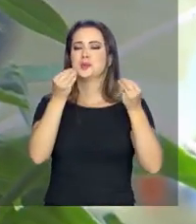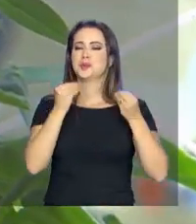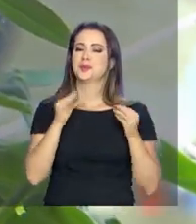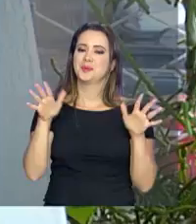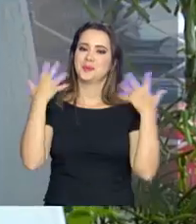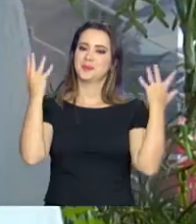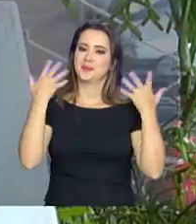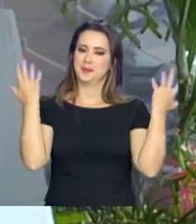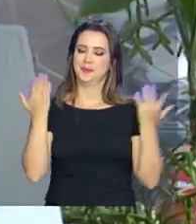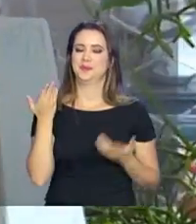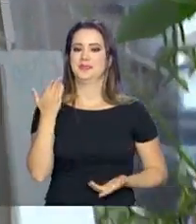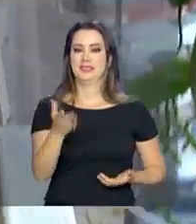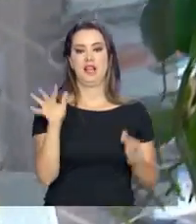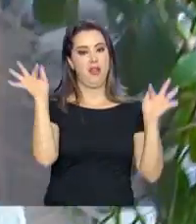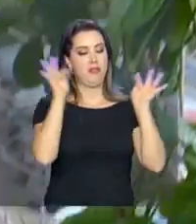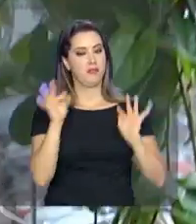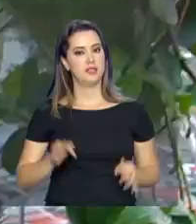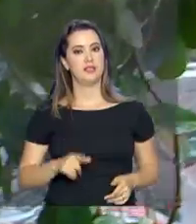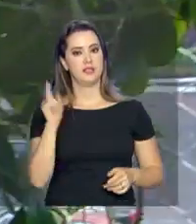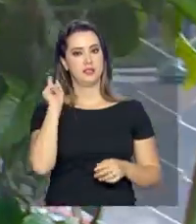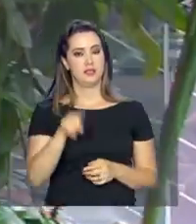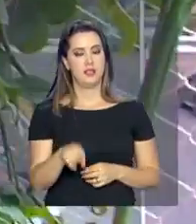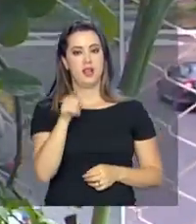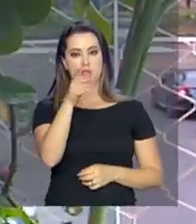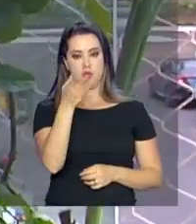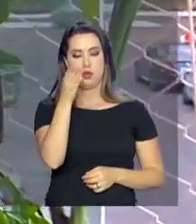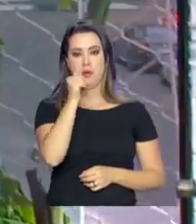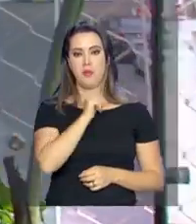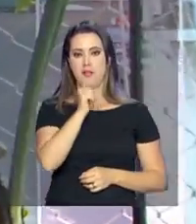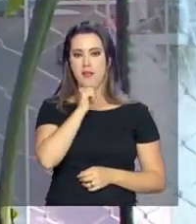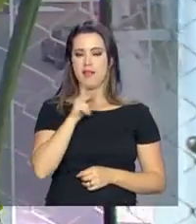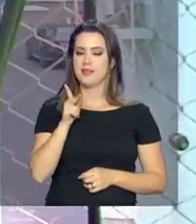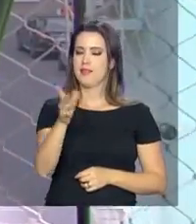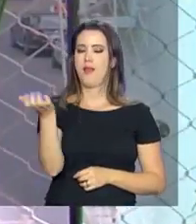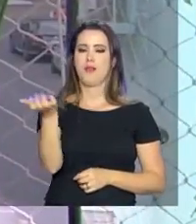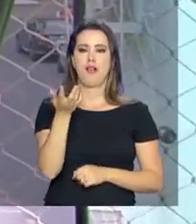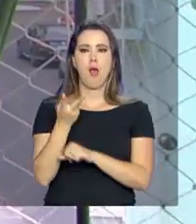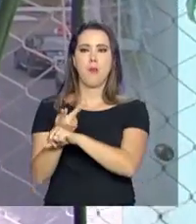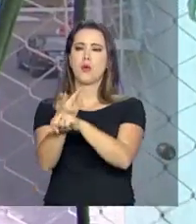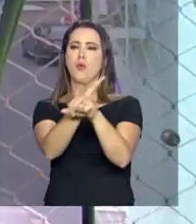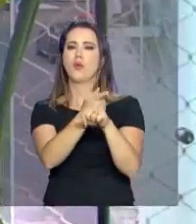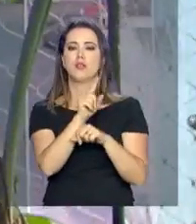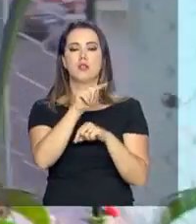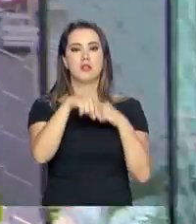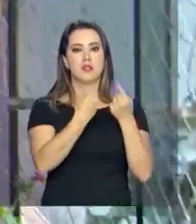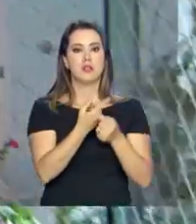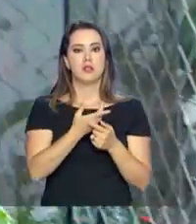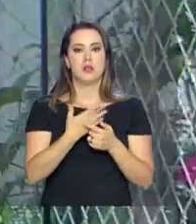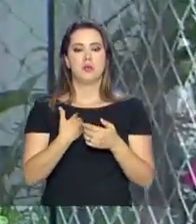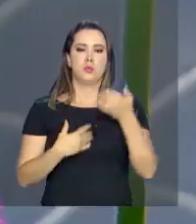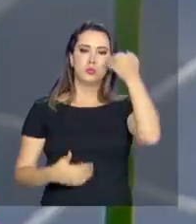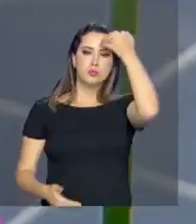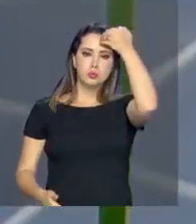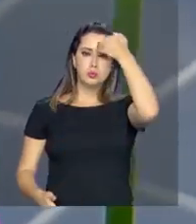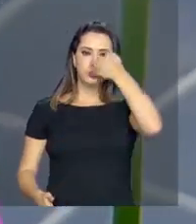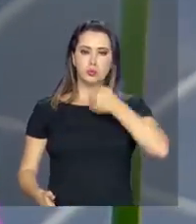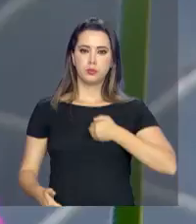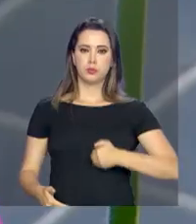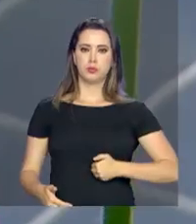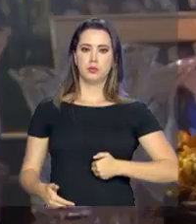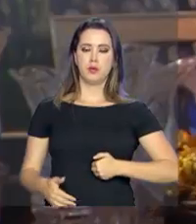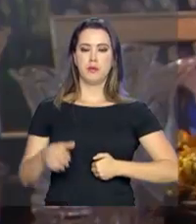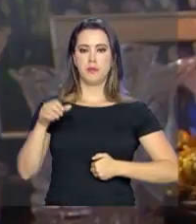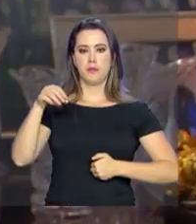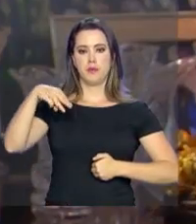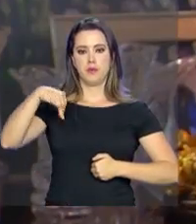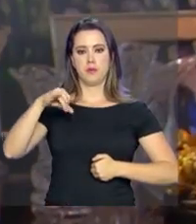pra casa e felicidade é algo de que maria do carmo não abre mão ainda mais depois de sofrer um avc em maio deste ano